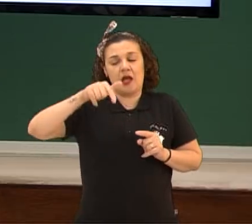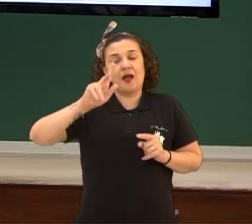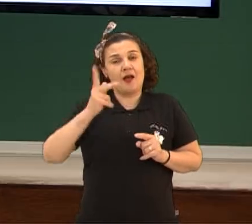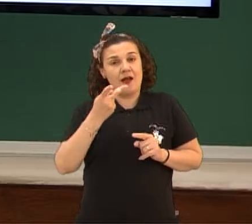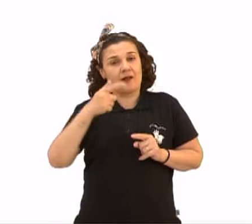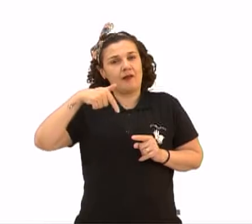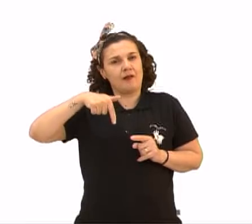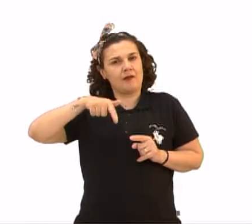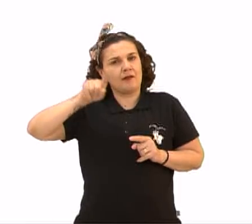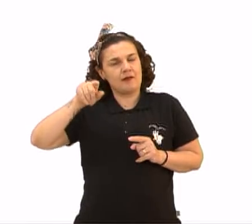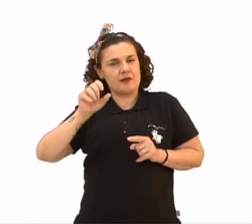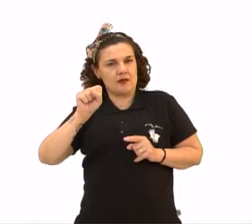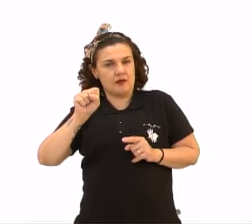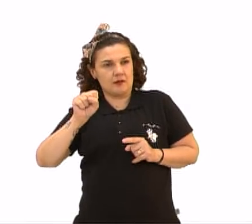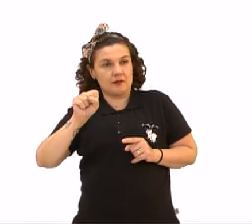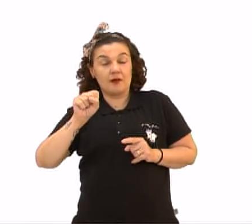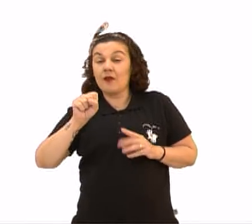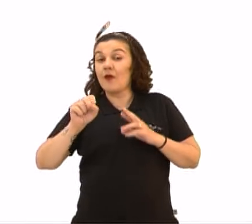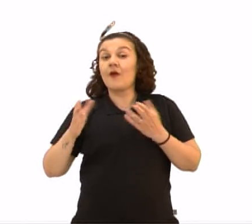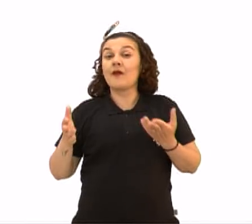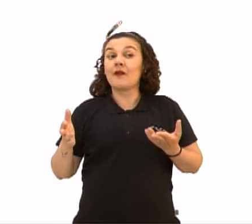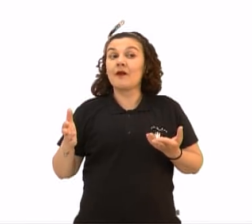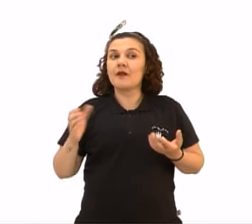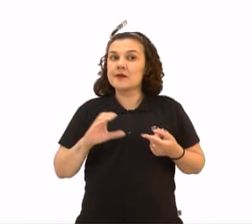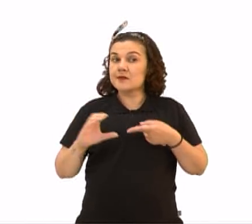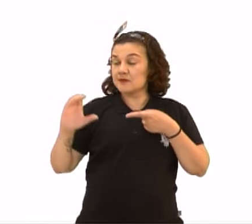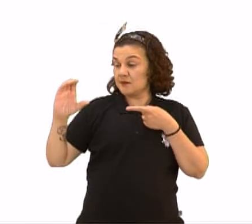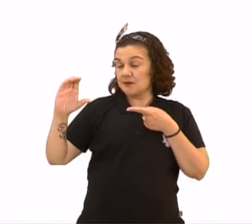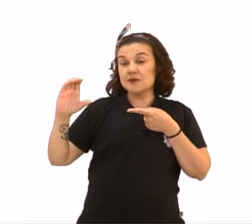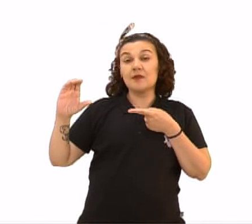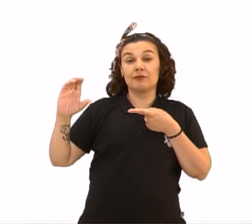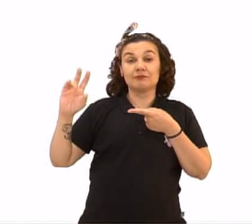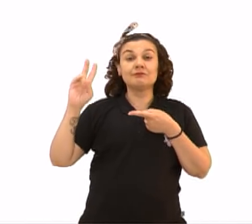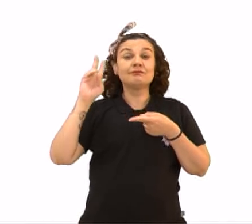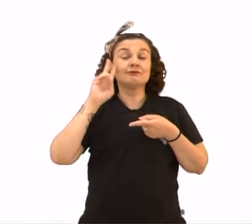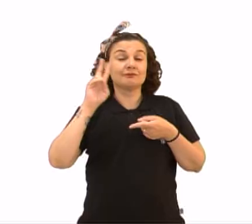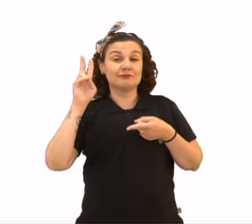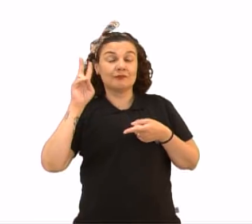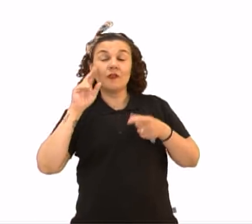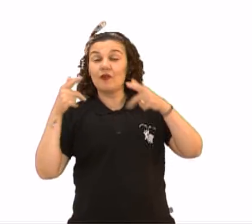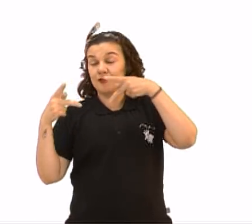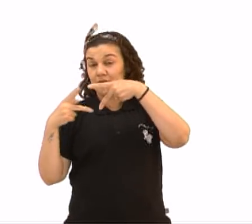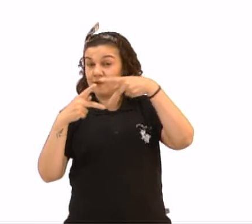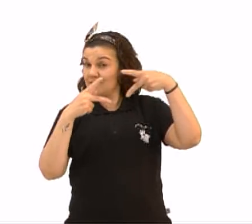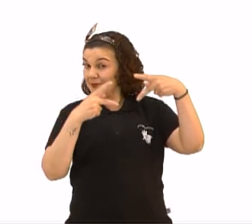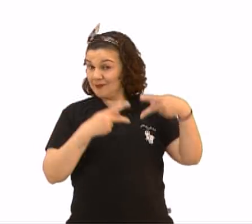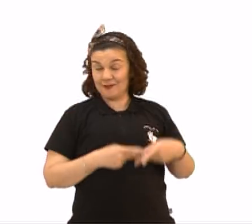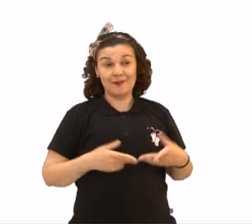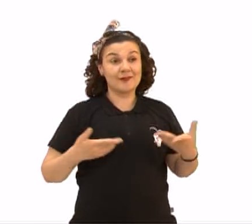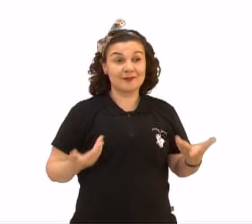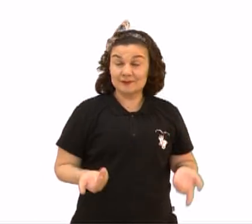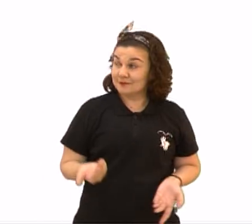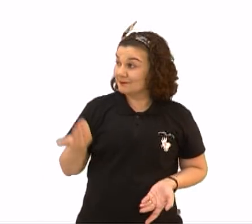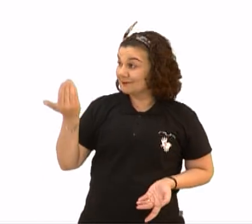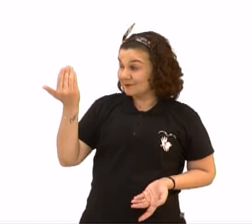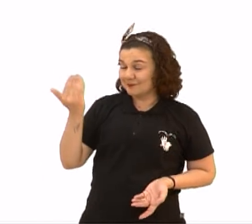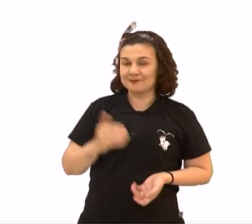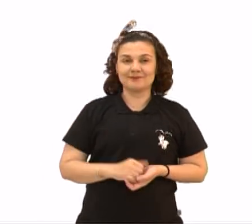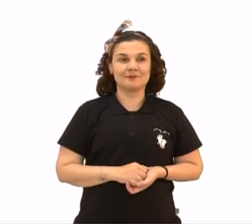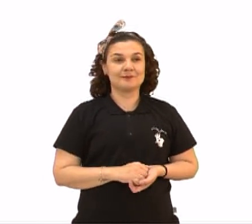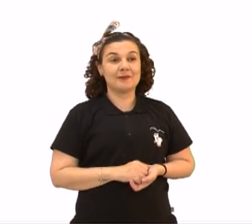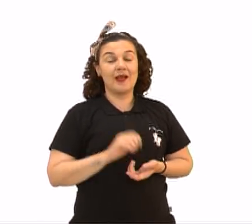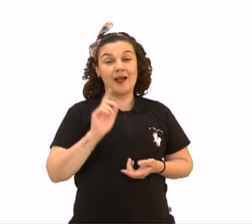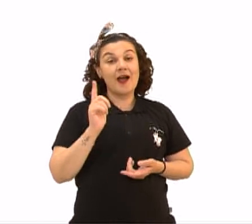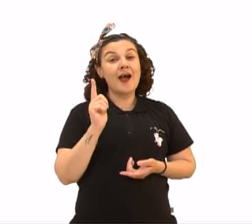HQs? Resposta correta, letra C. Então, HQ significa nada mais do que histórias em quadrinhos.